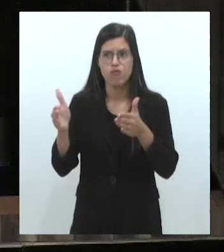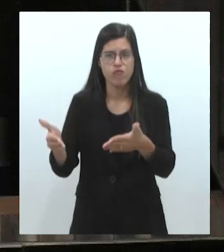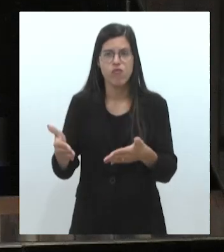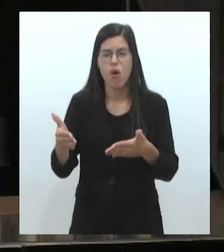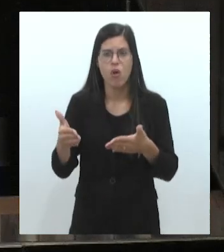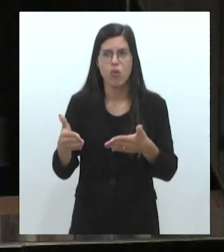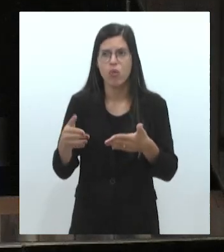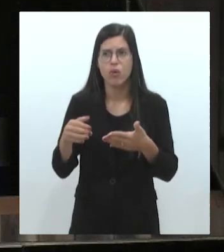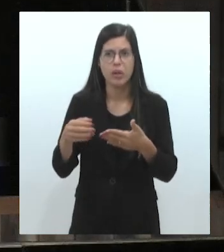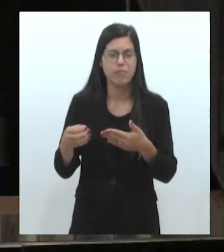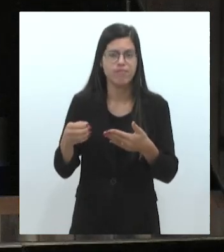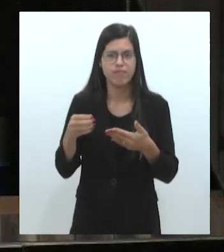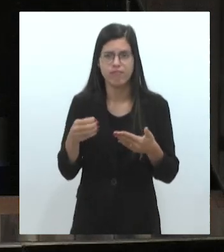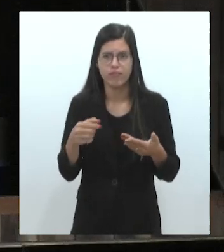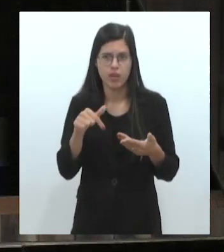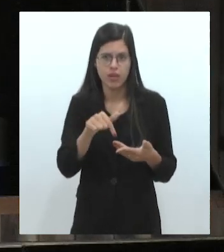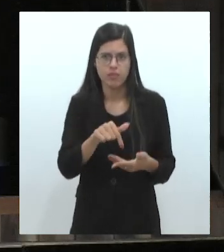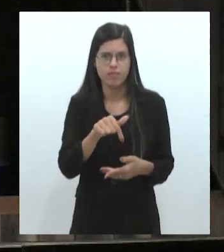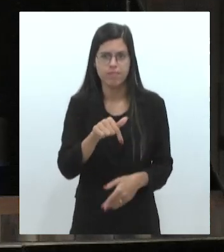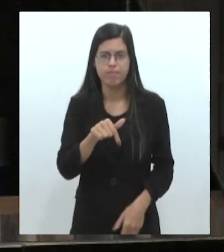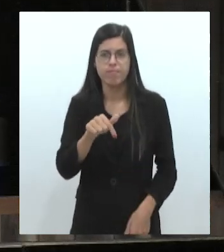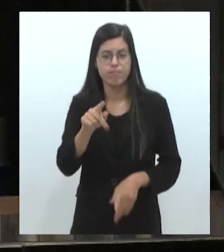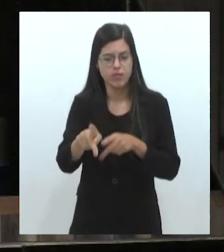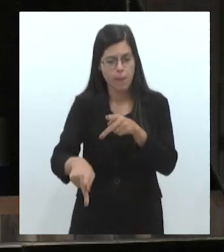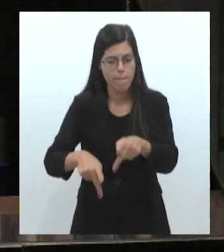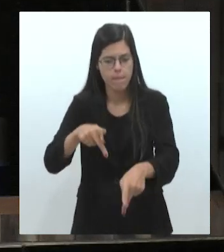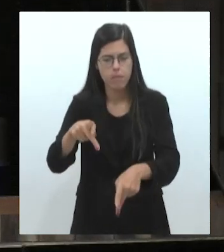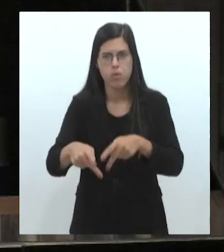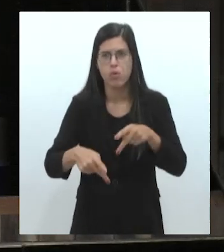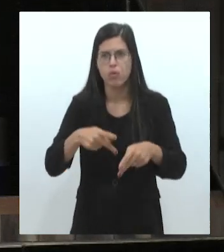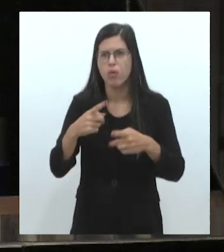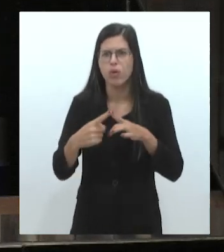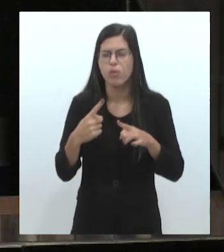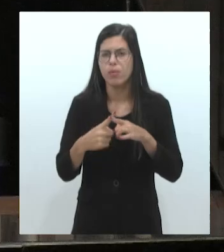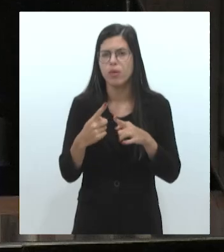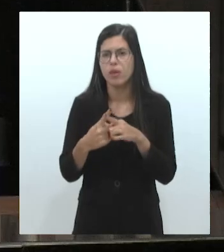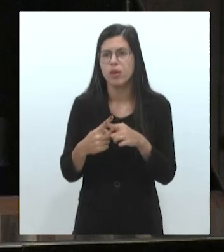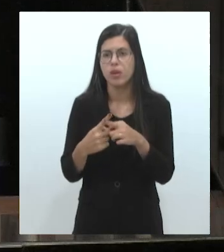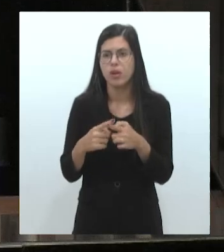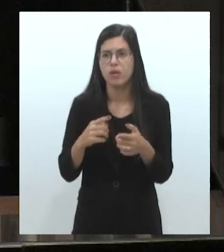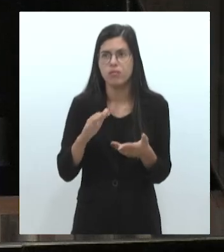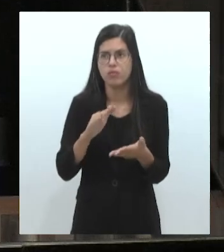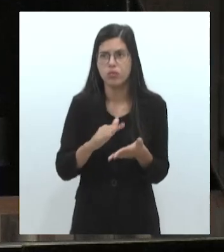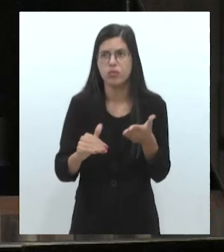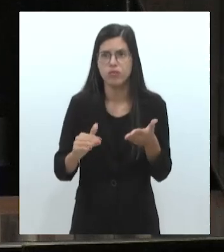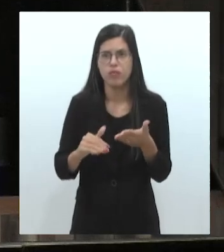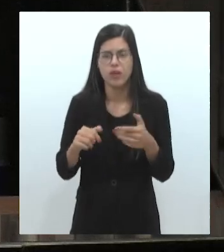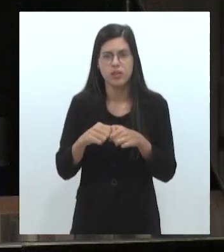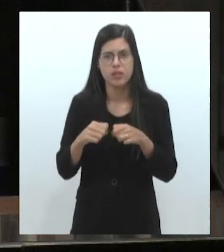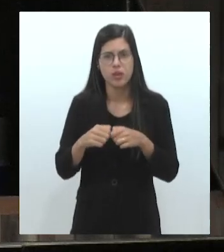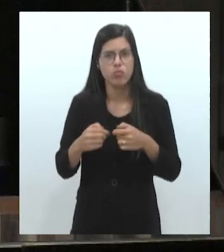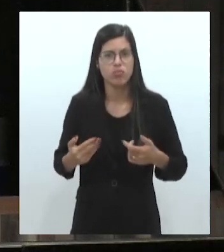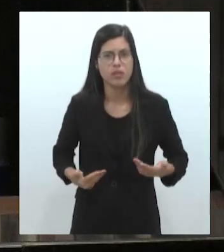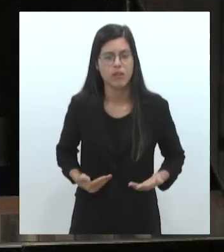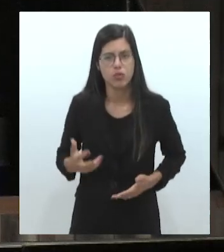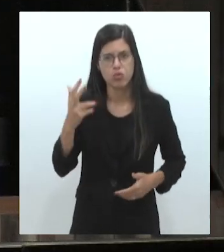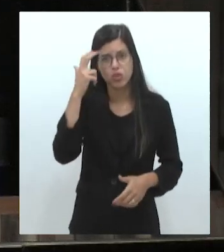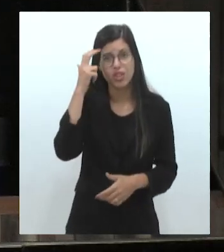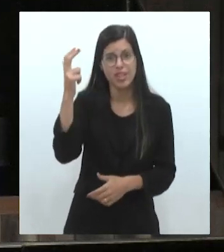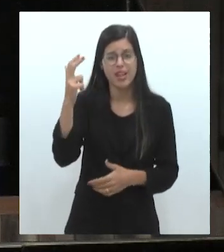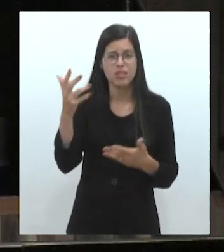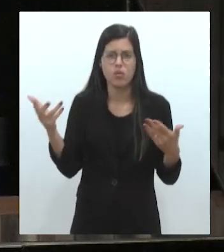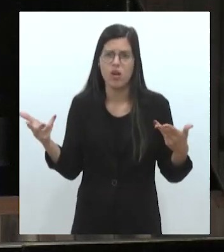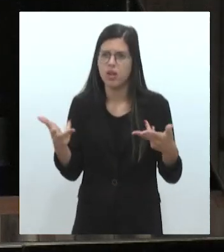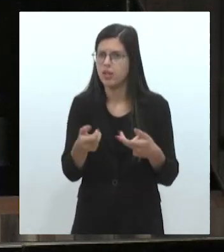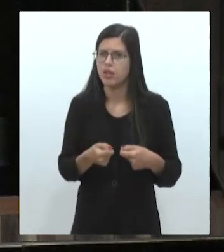não desarticular e desmantelar o crime organizado com um serviço de inteligência eficiente? Porque isso hoje não